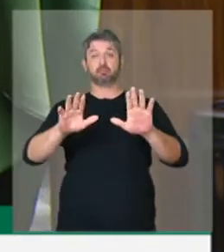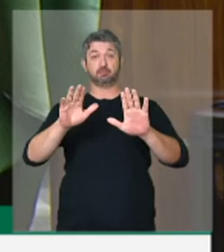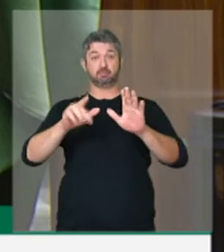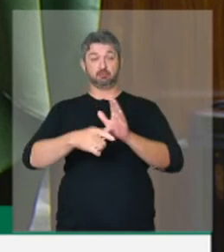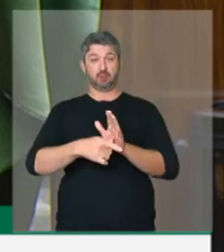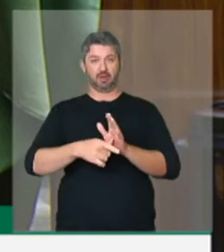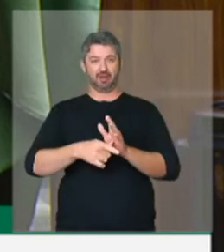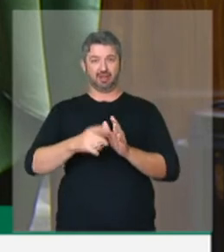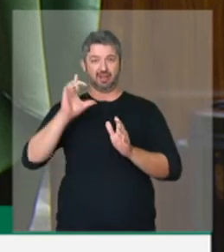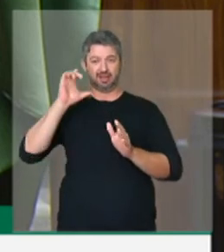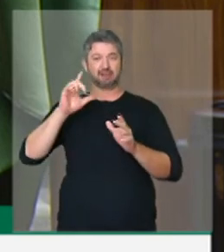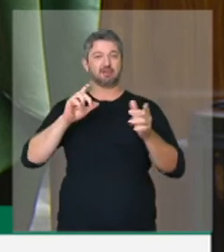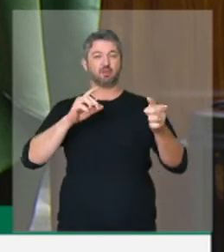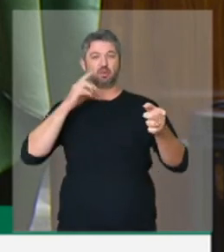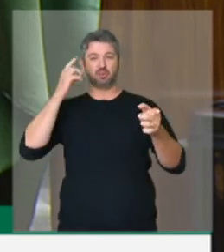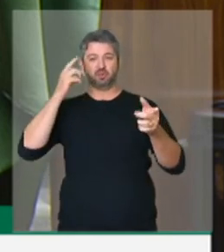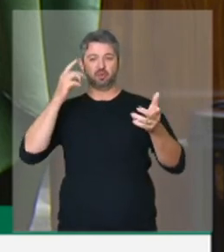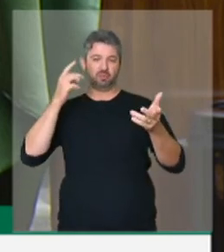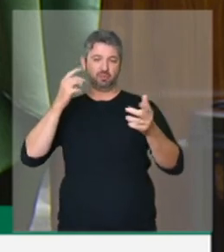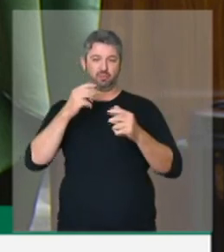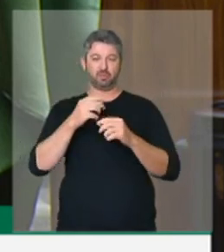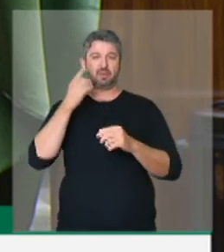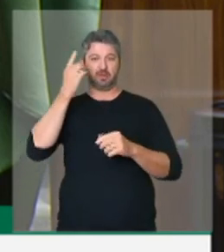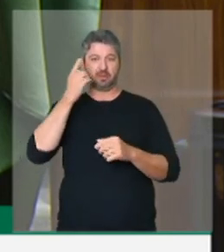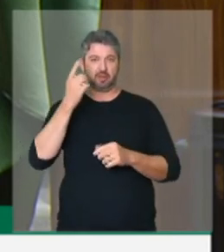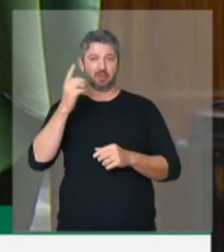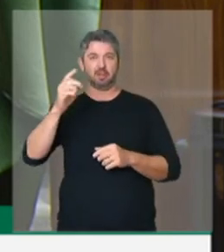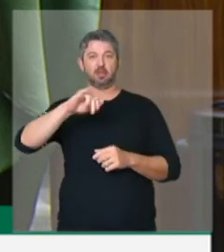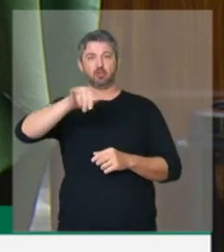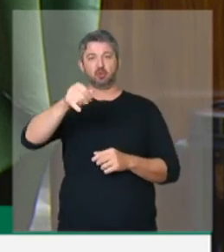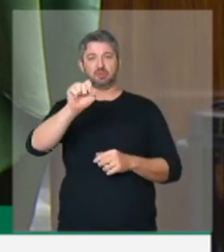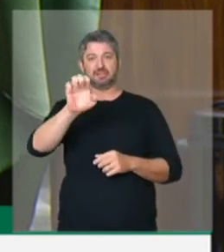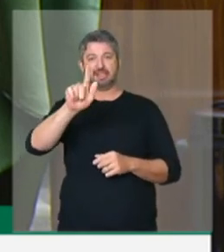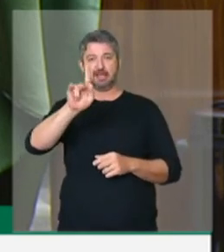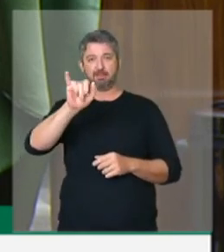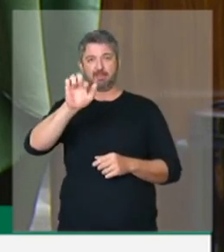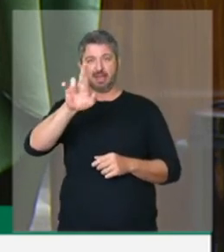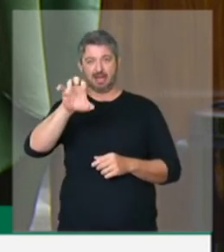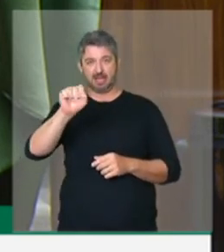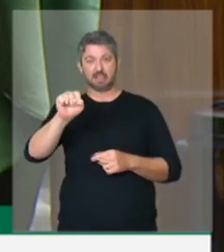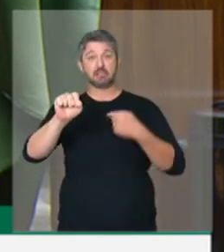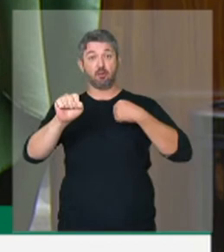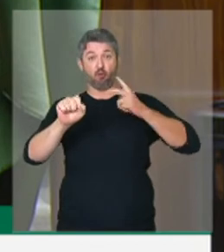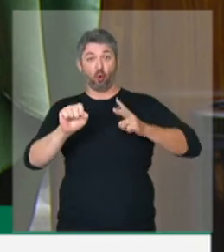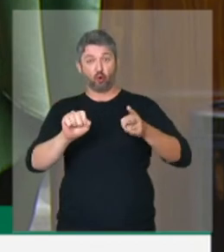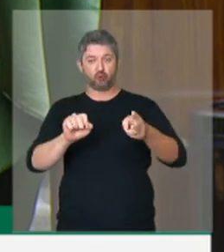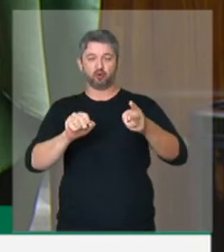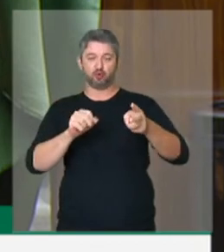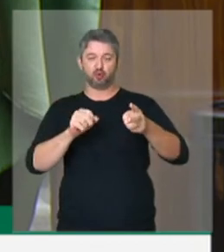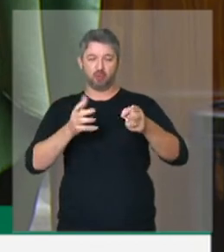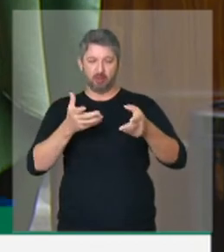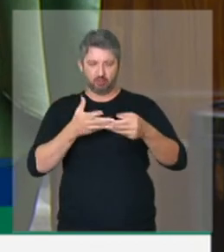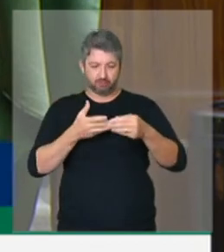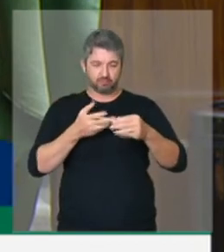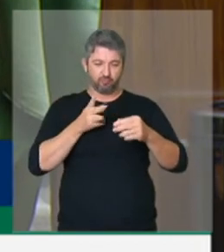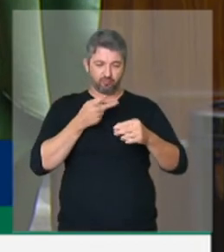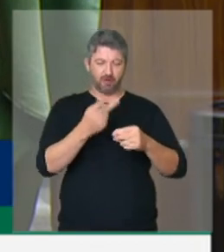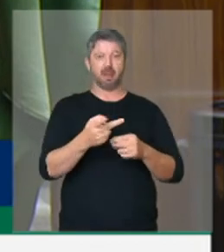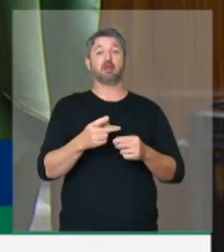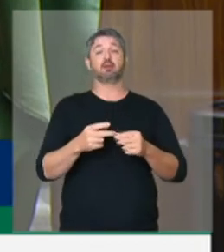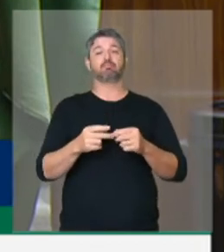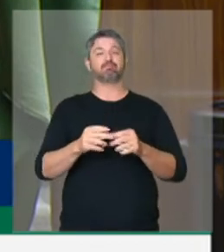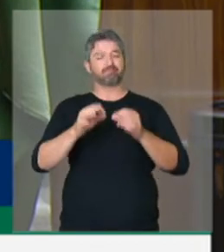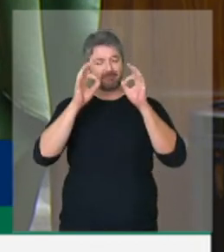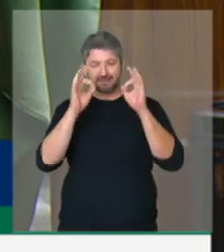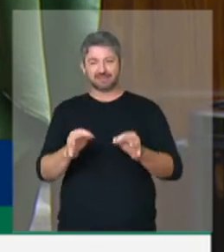pouco se referia o deputado Zé Guimarães, vice-líder da minoria. Exatamente, deputado